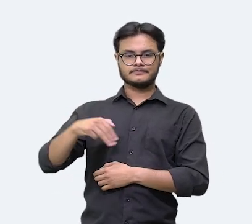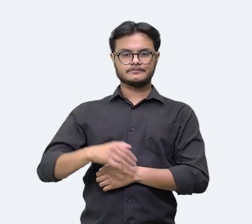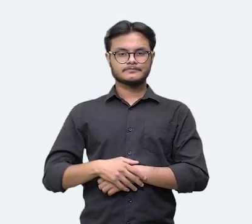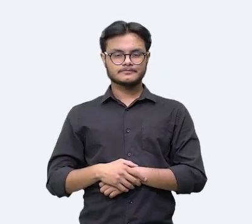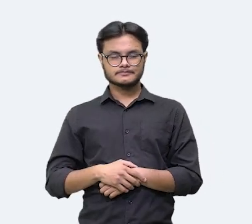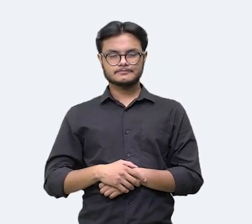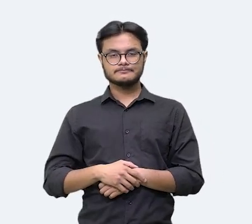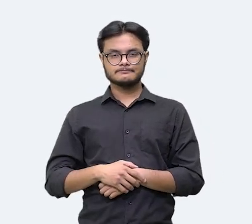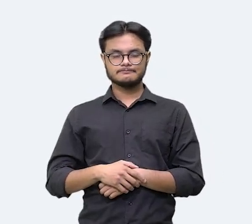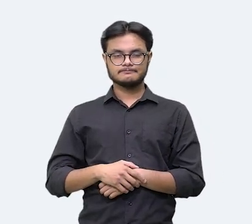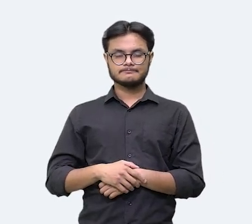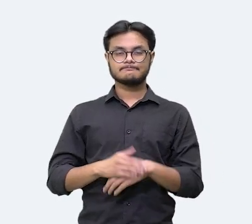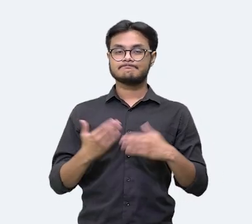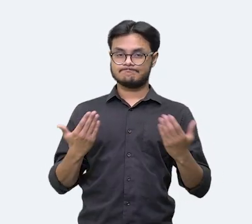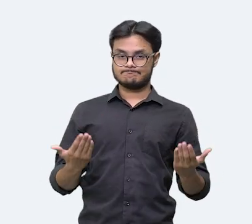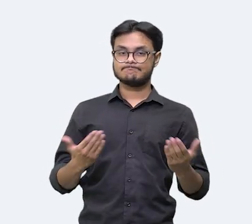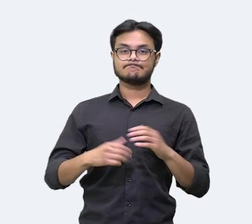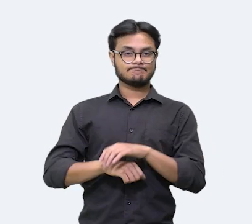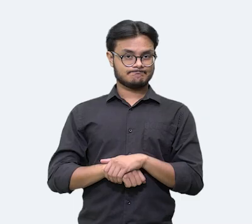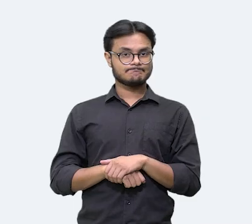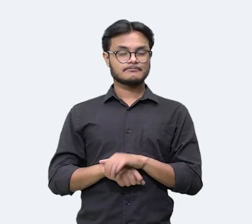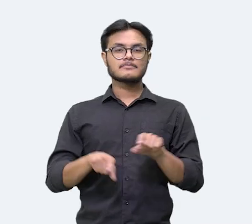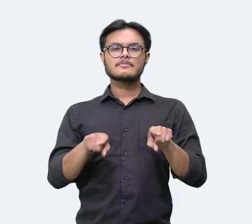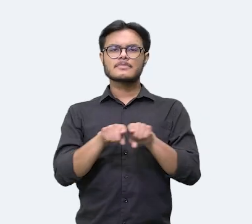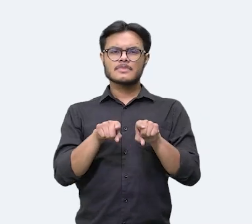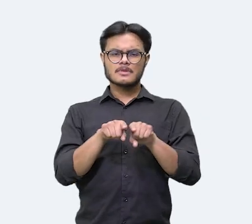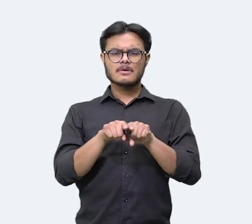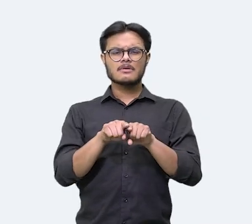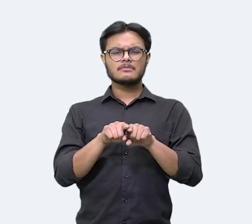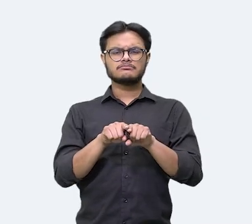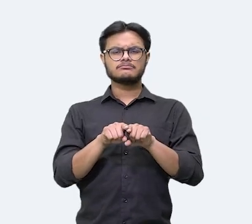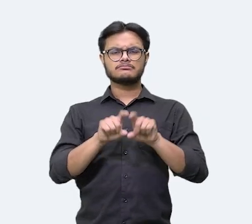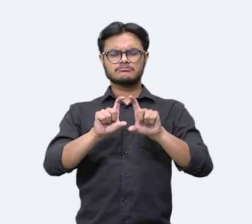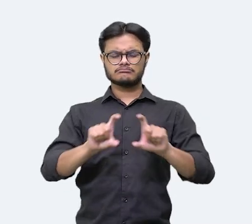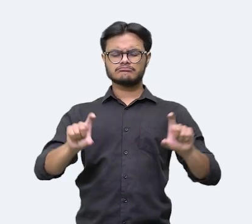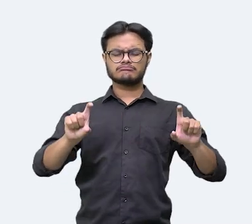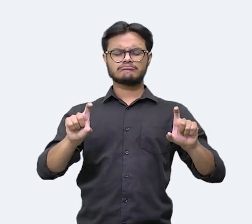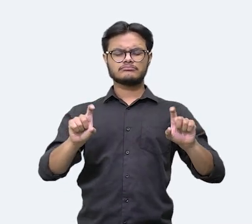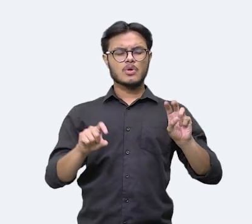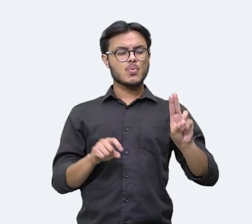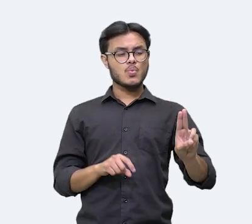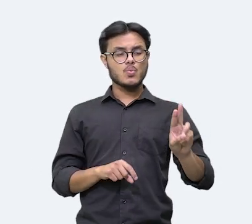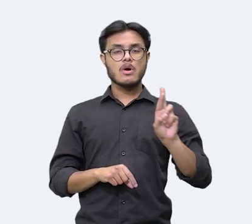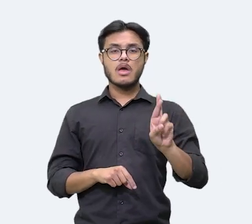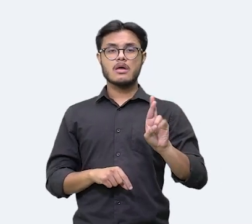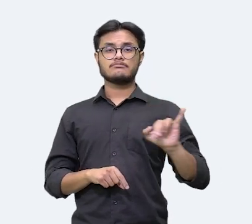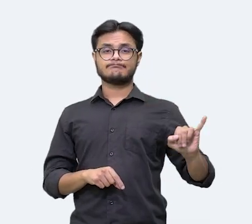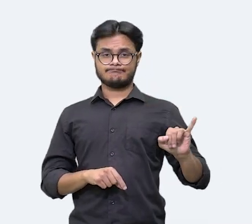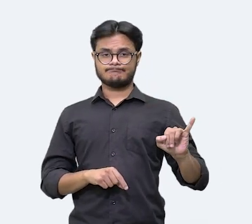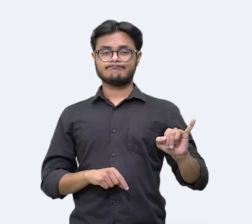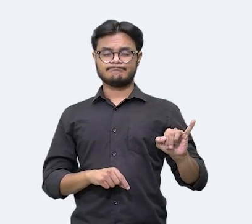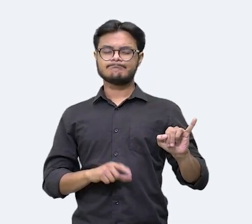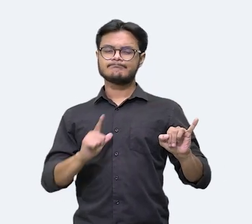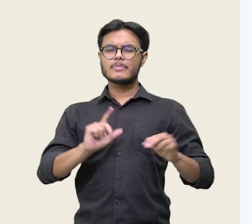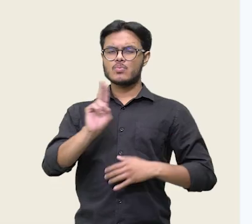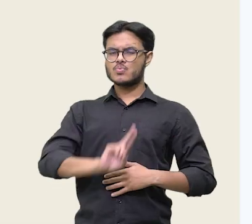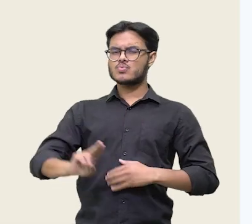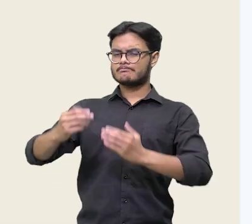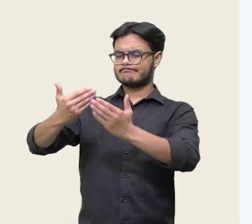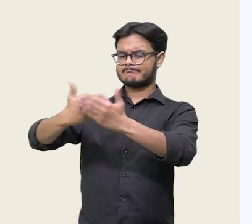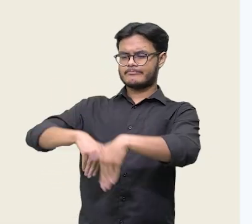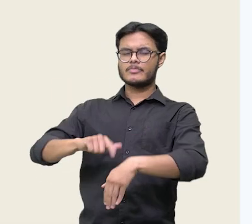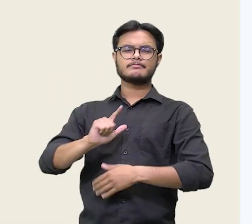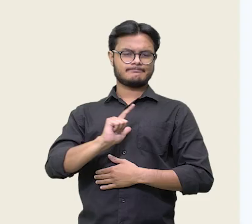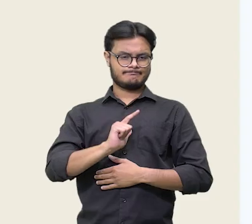unidade de resistência. Nós também podemos reescrever essa equação dessa forma aqui, é como ela usualmente costuma